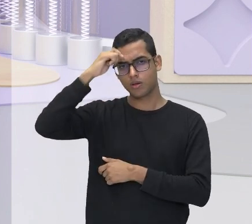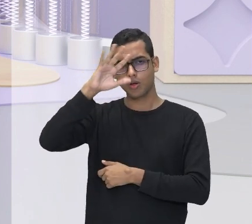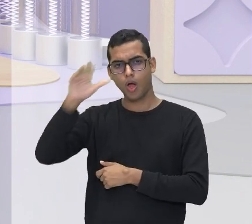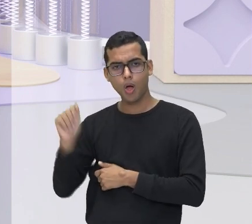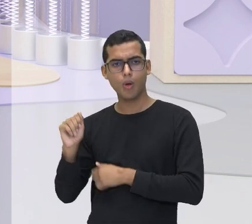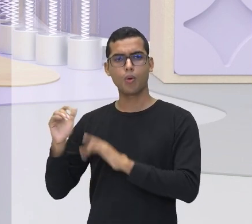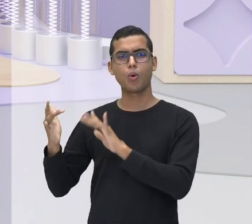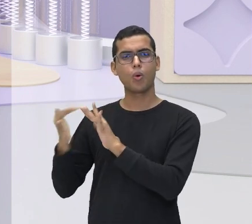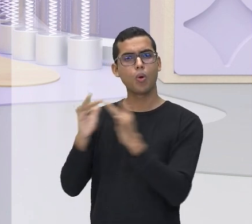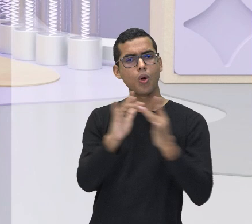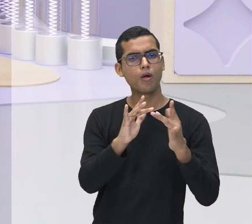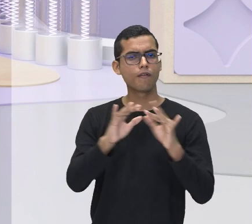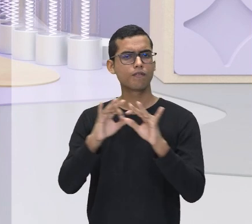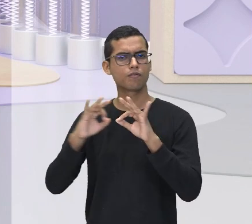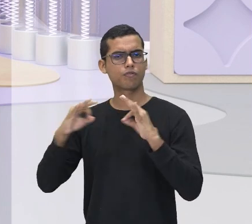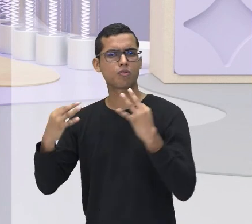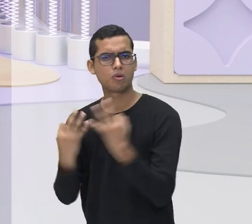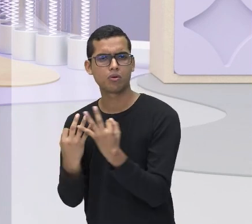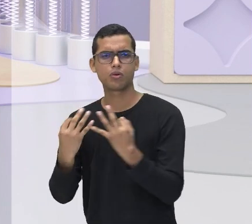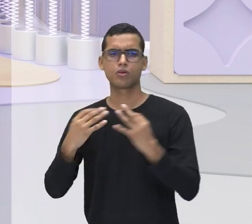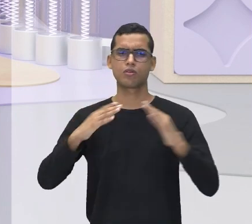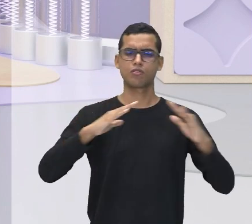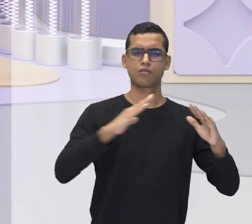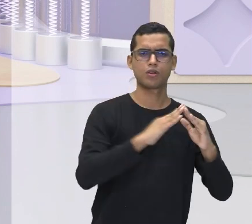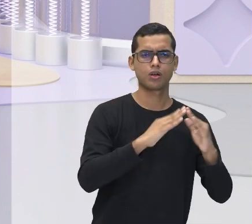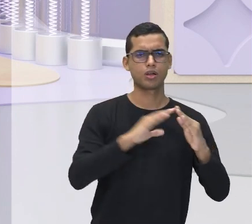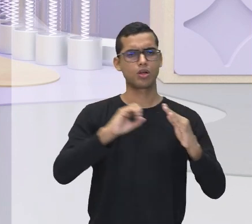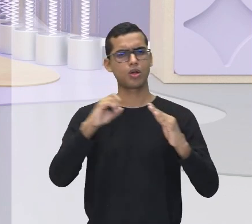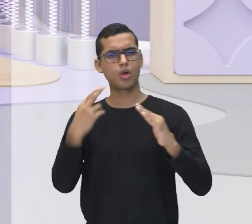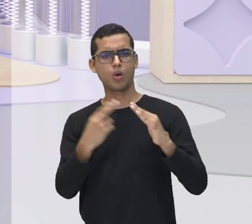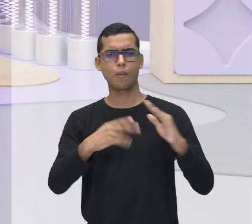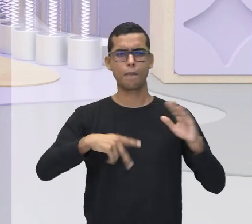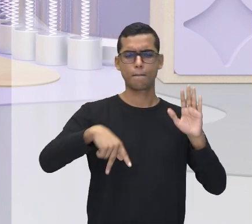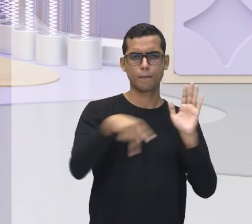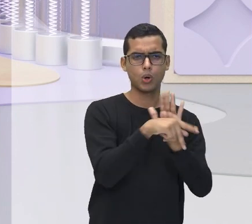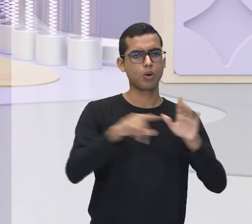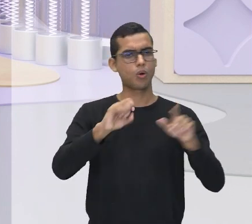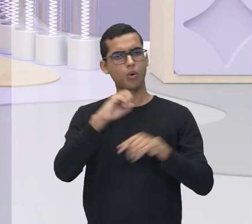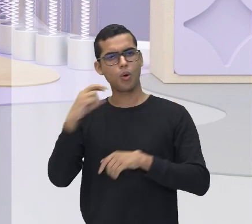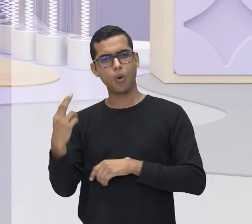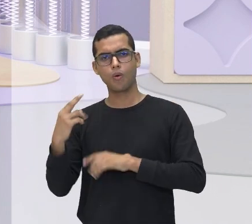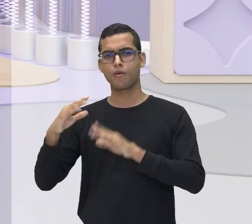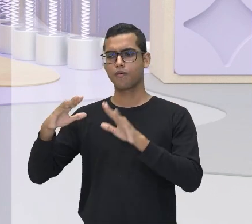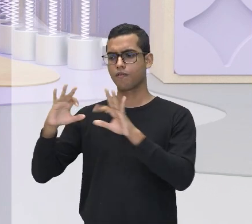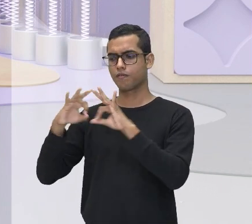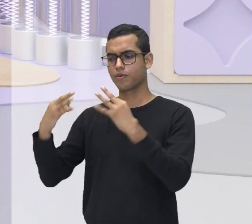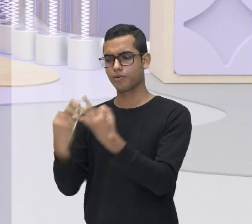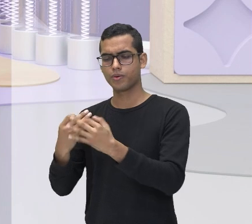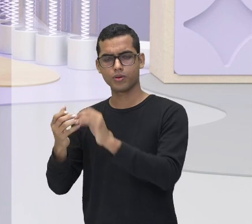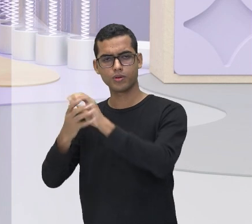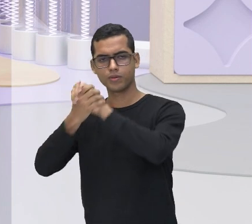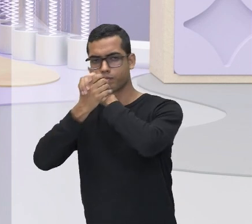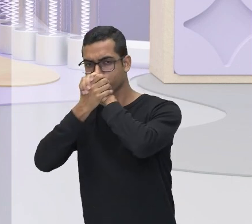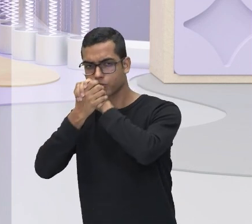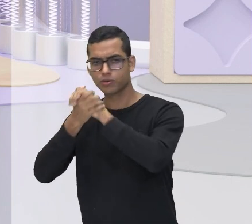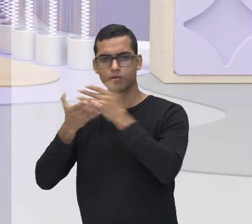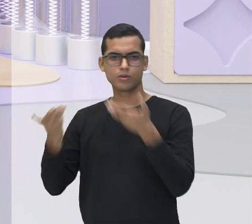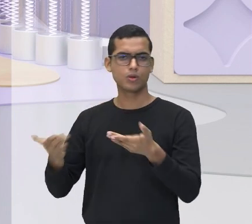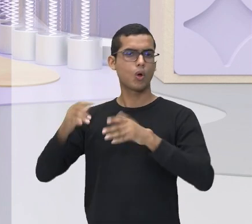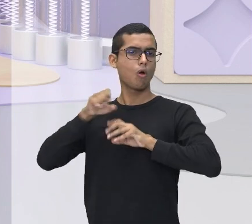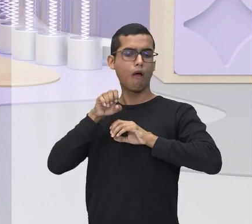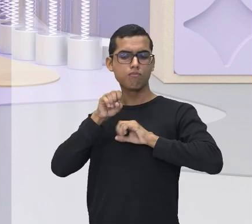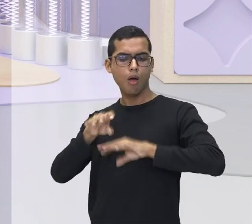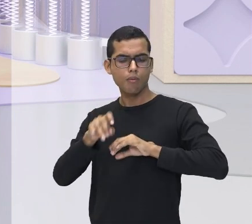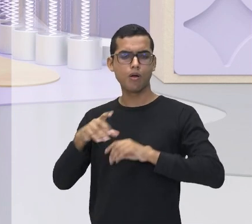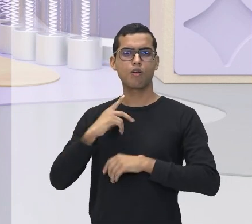contexto familiar, seja na família de casa, seja a família de santo, que se educam os